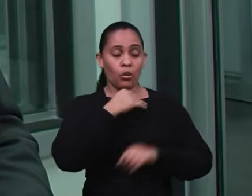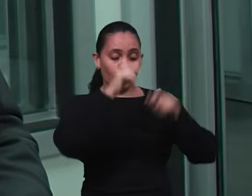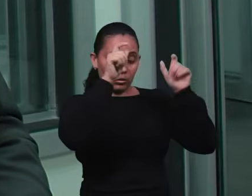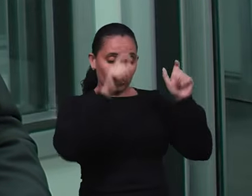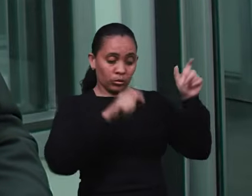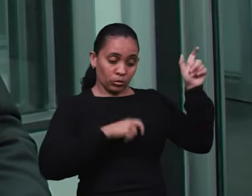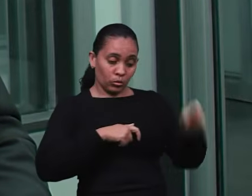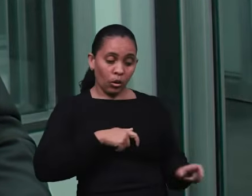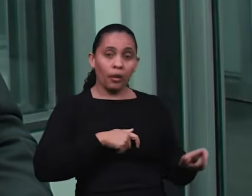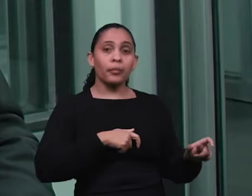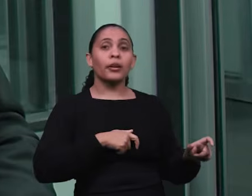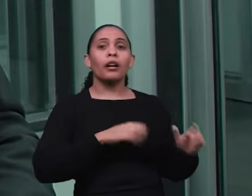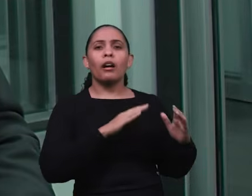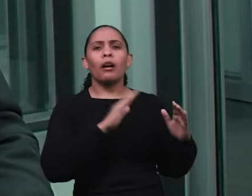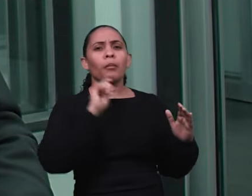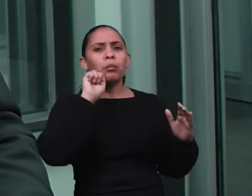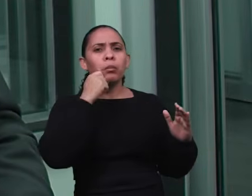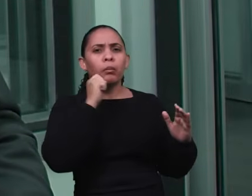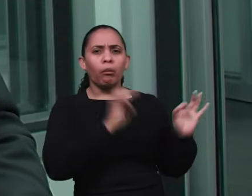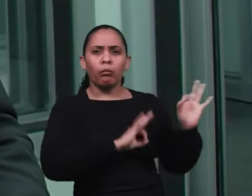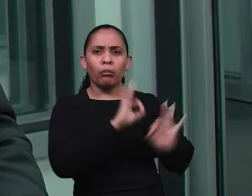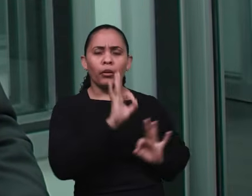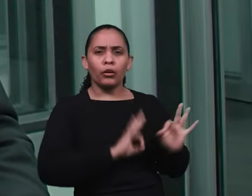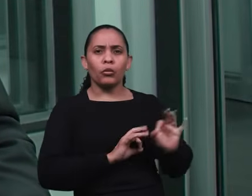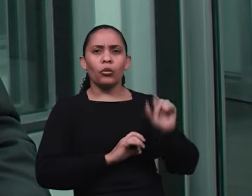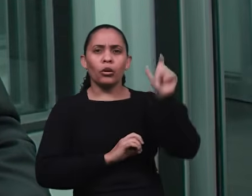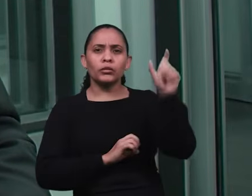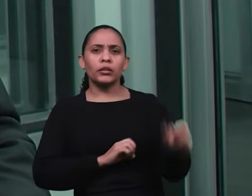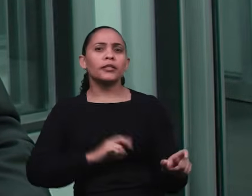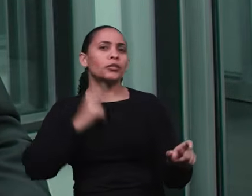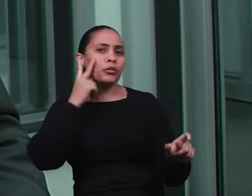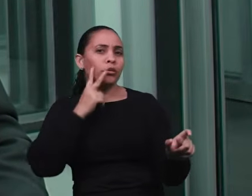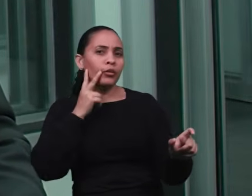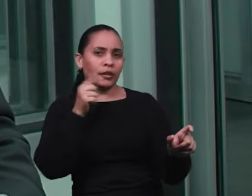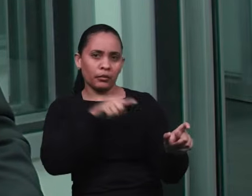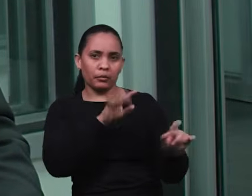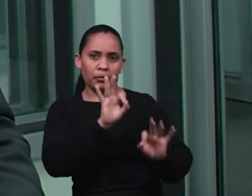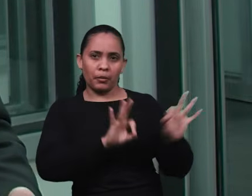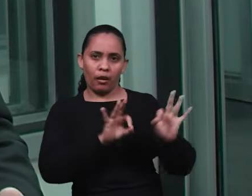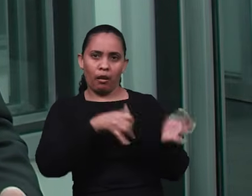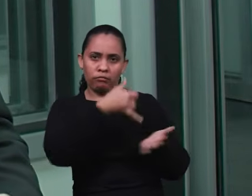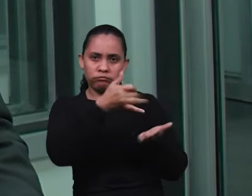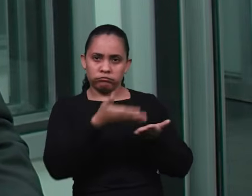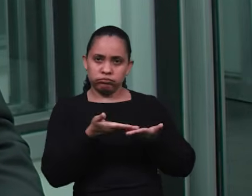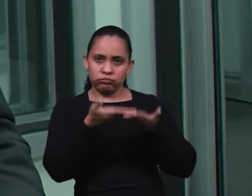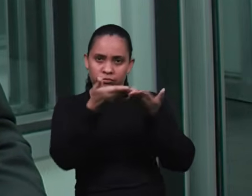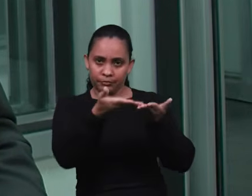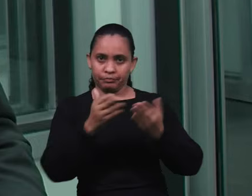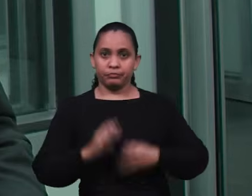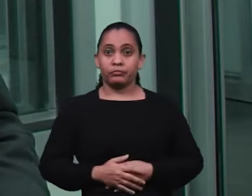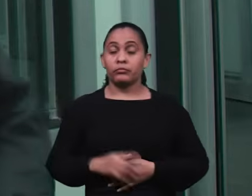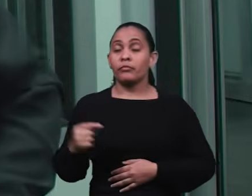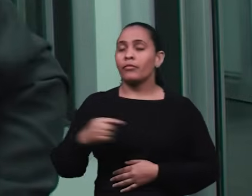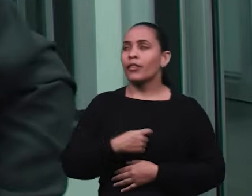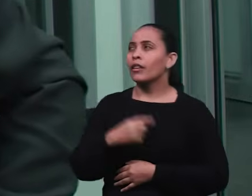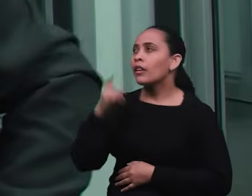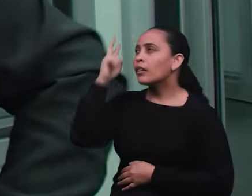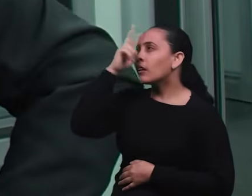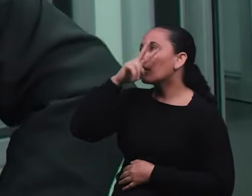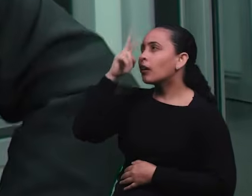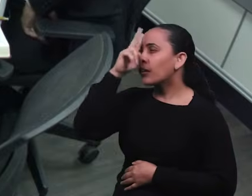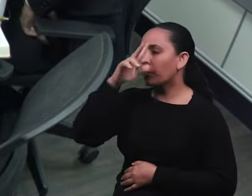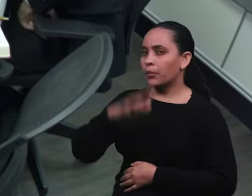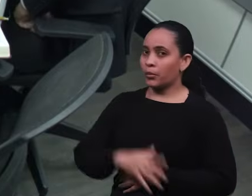se cumpriu. Passou-se um tempo, o faraó teve um sonho. E ninguém conseguia interpretar o sonho. Aí o padeiro